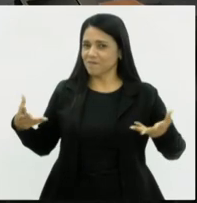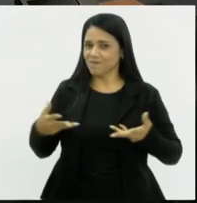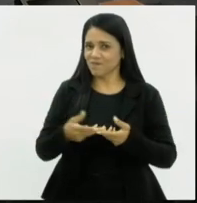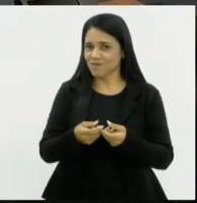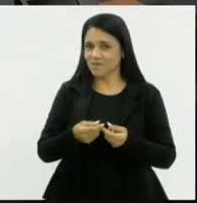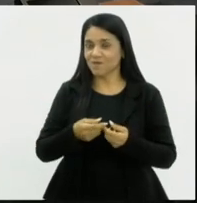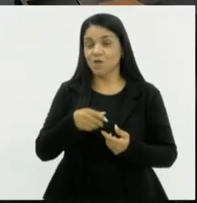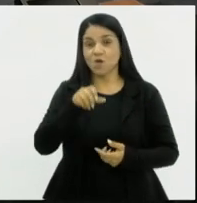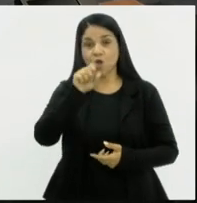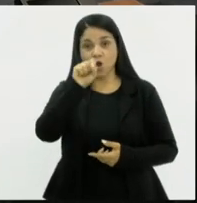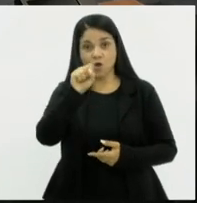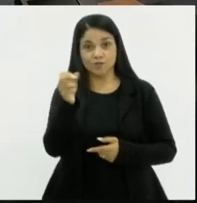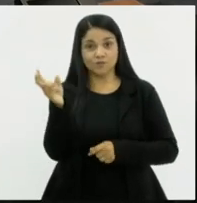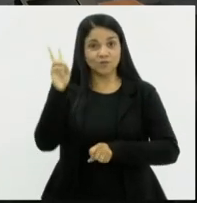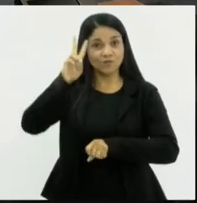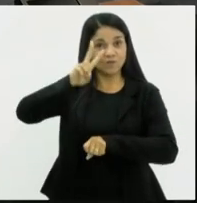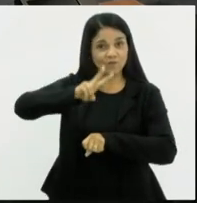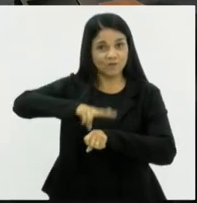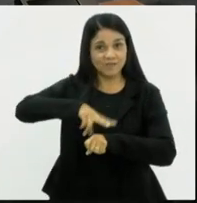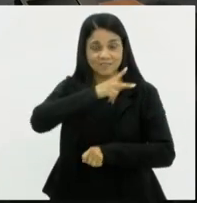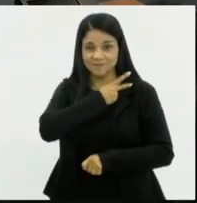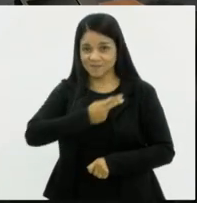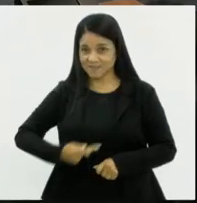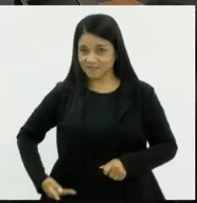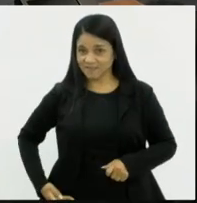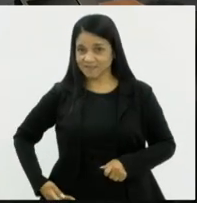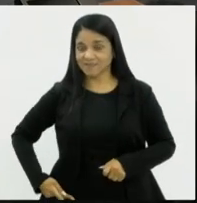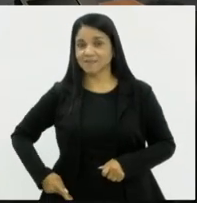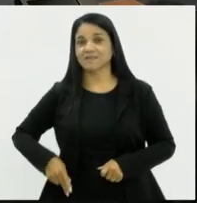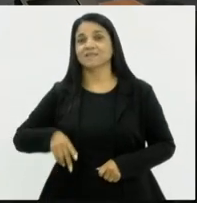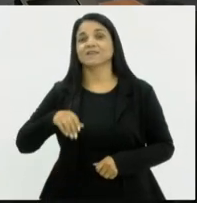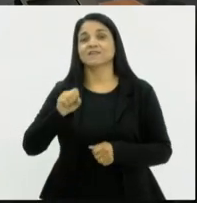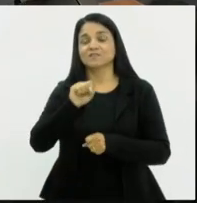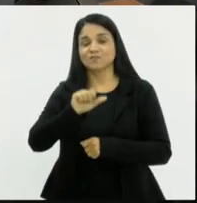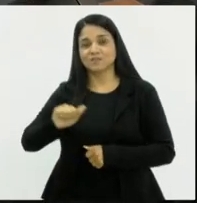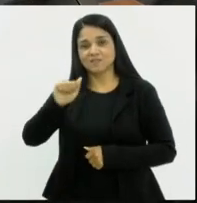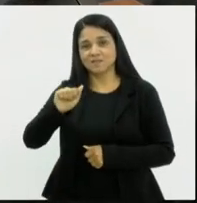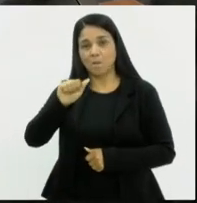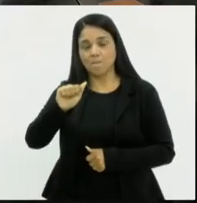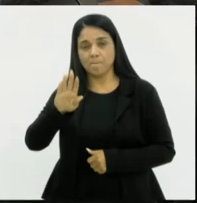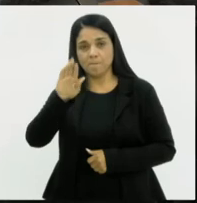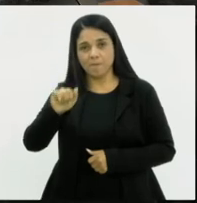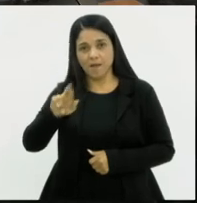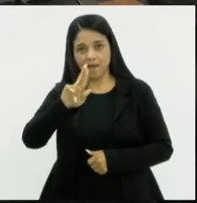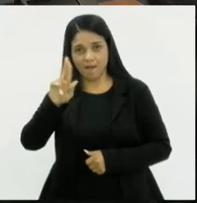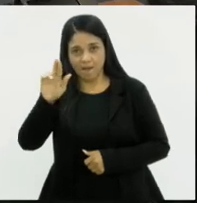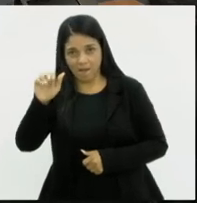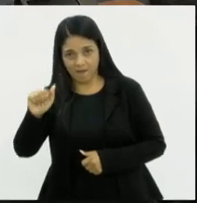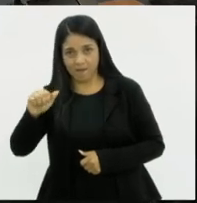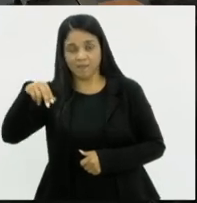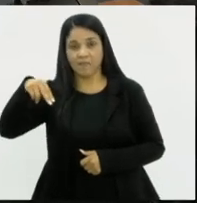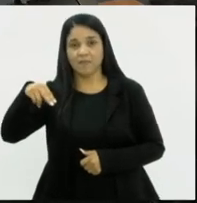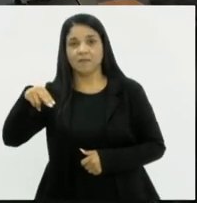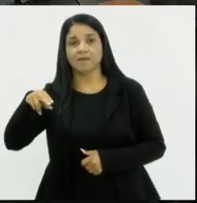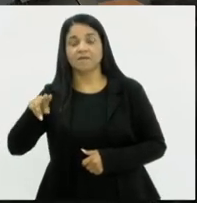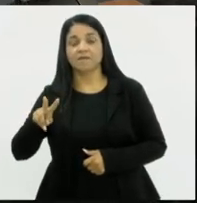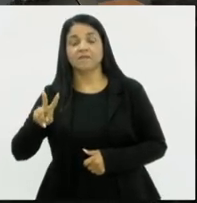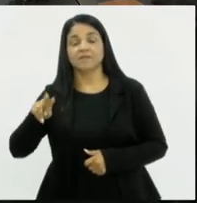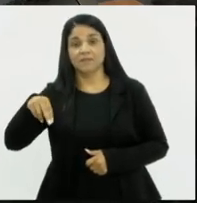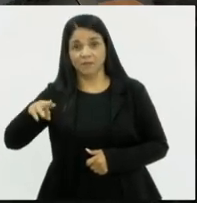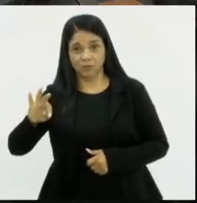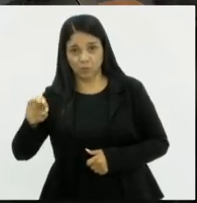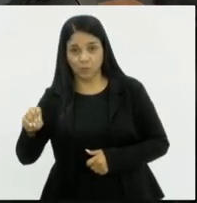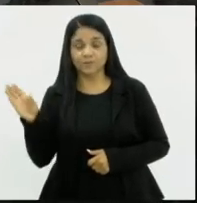por 8 vezes. Da Associação Barra Alerta e da Associação Acibarrinha. Recebeu o